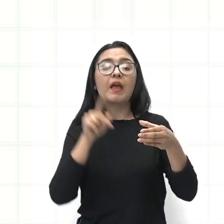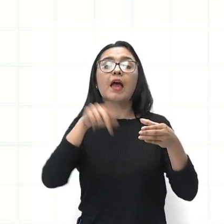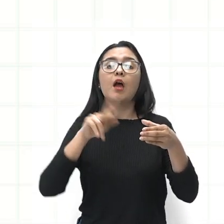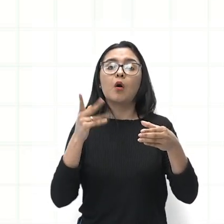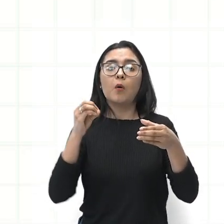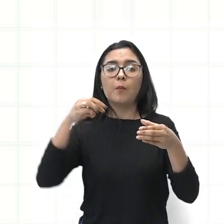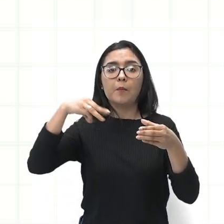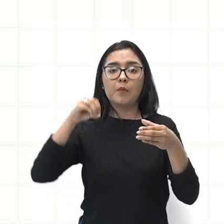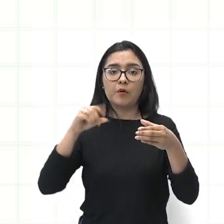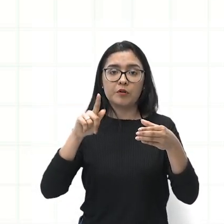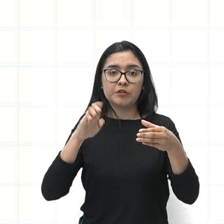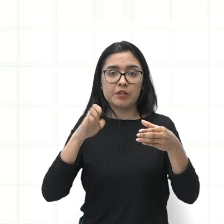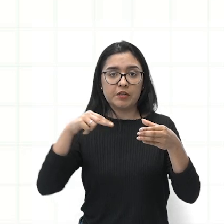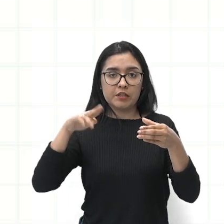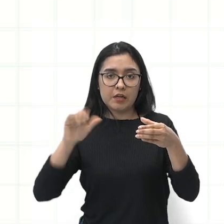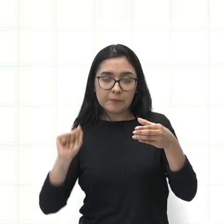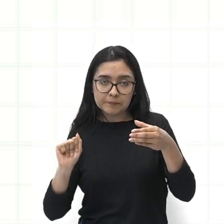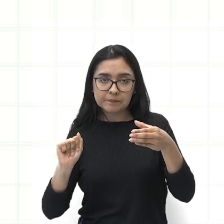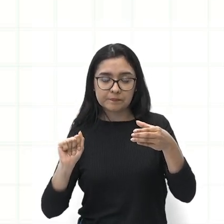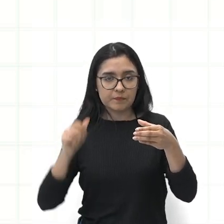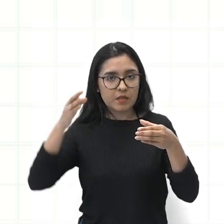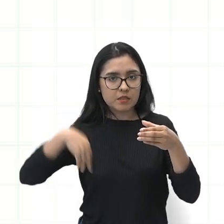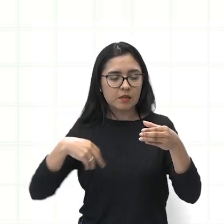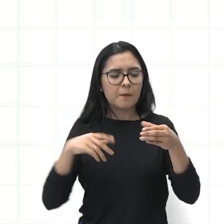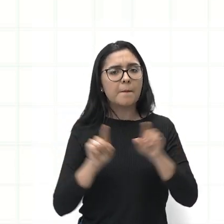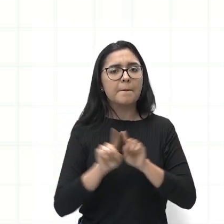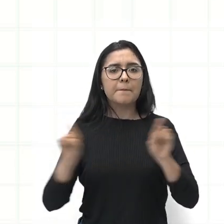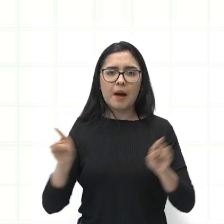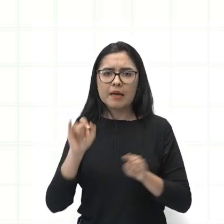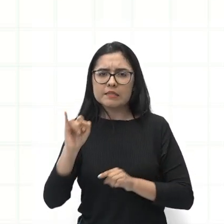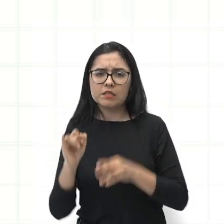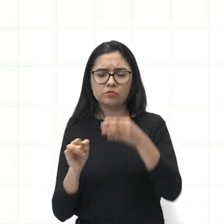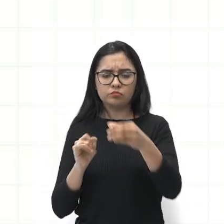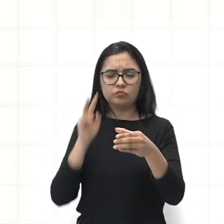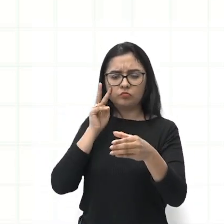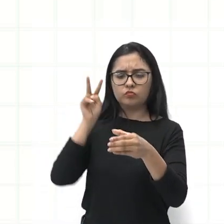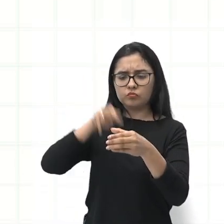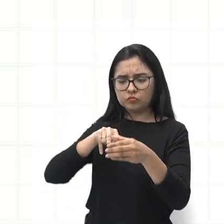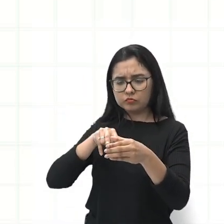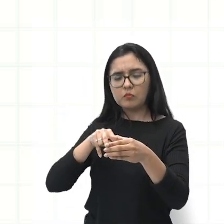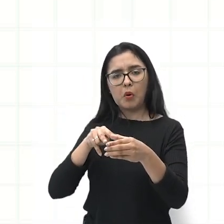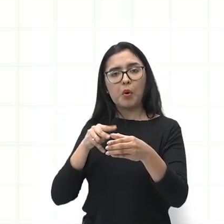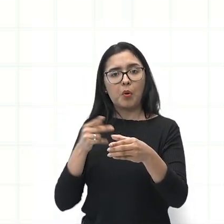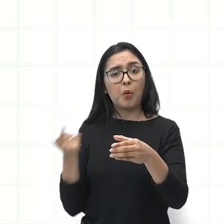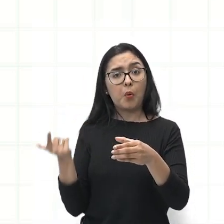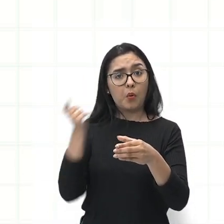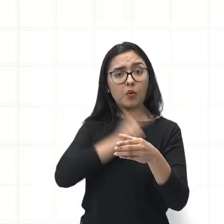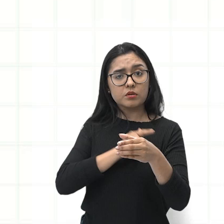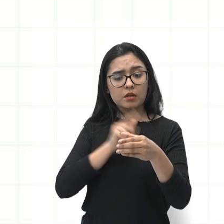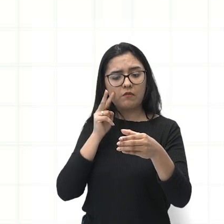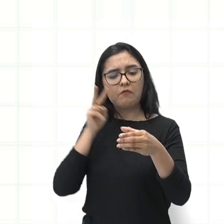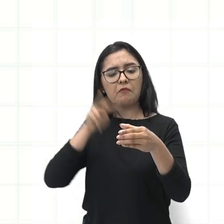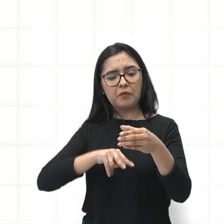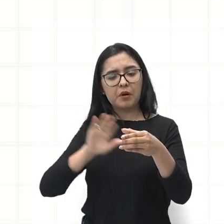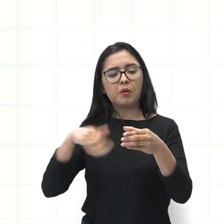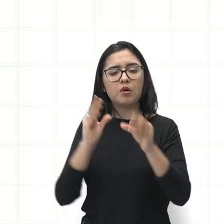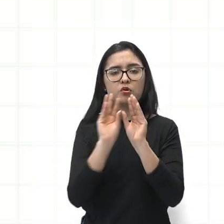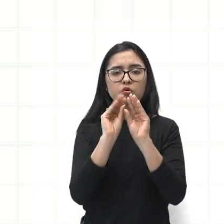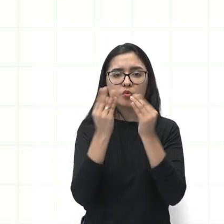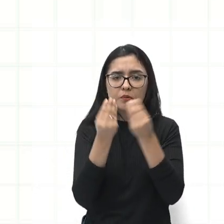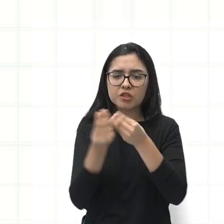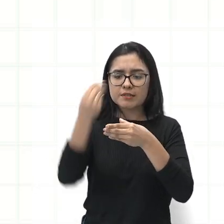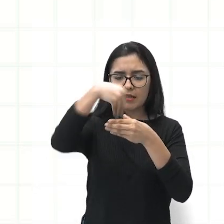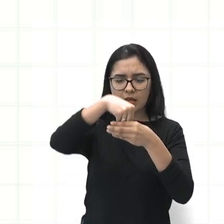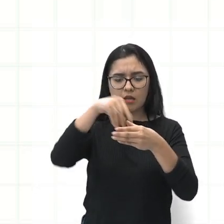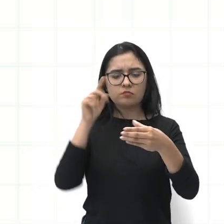é homogênea. Eu olhei e consegui identificar os elementos que